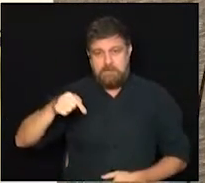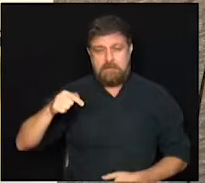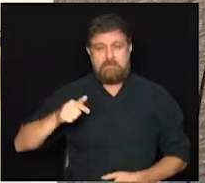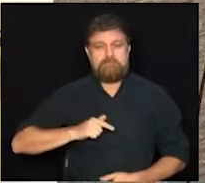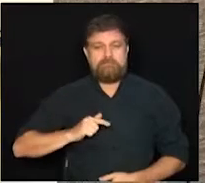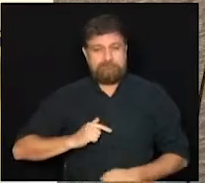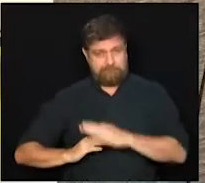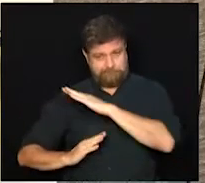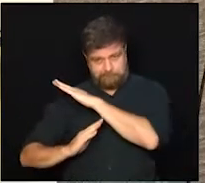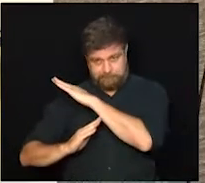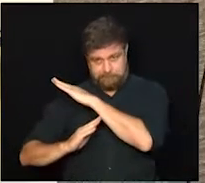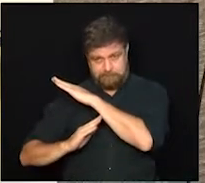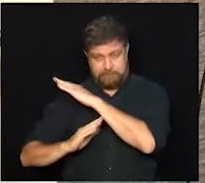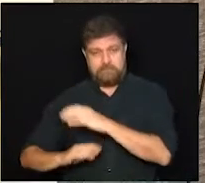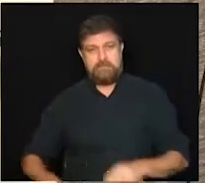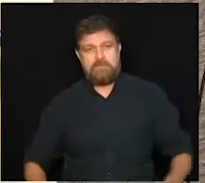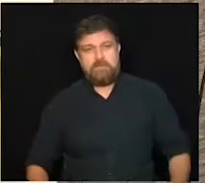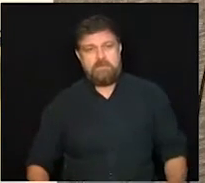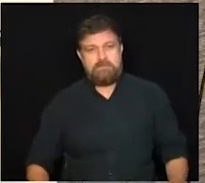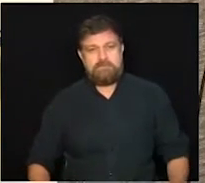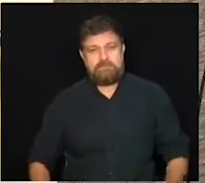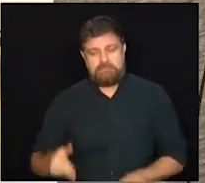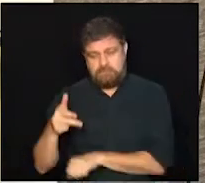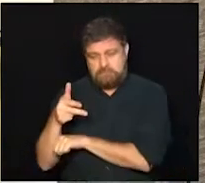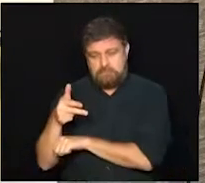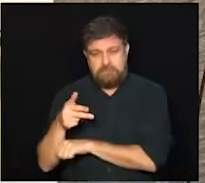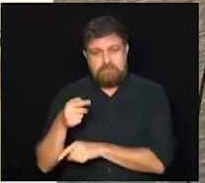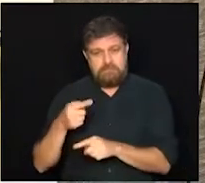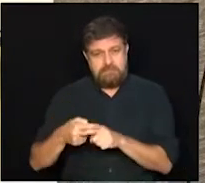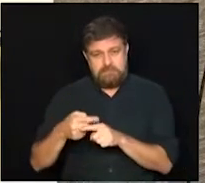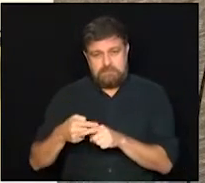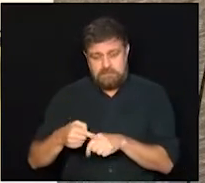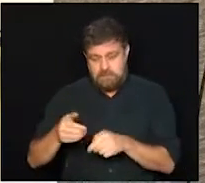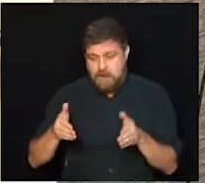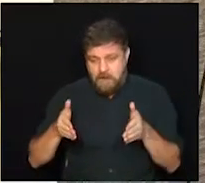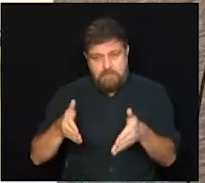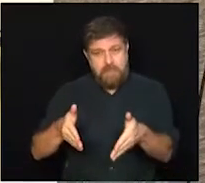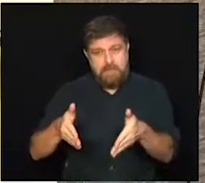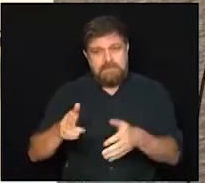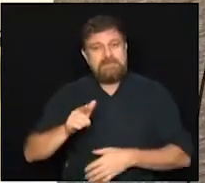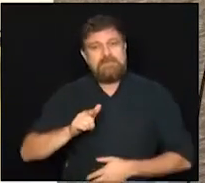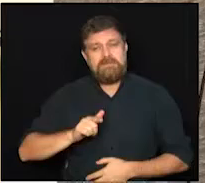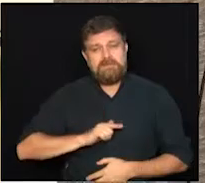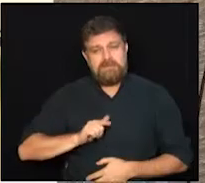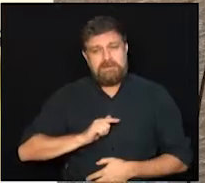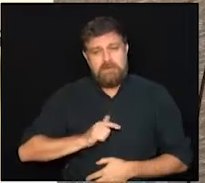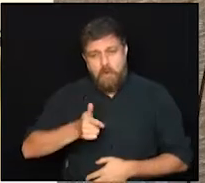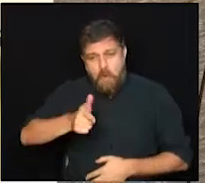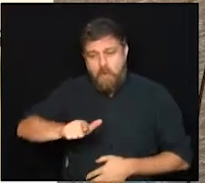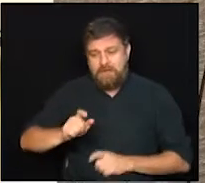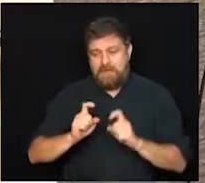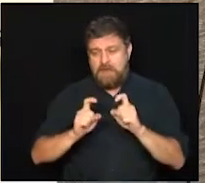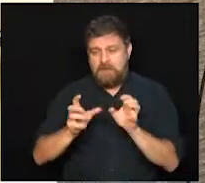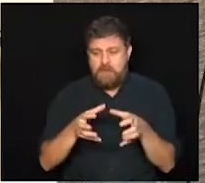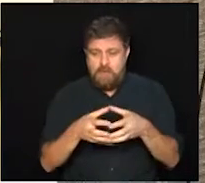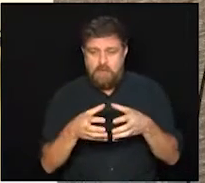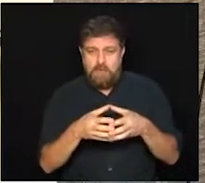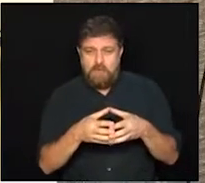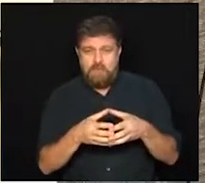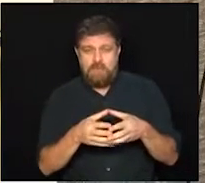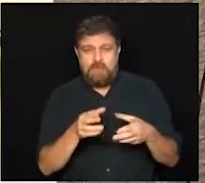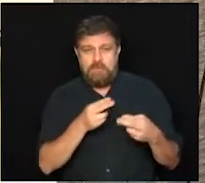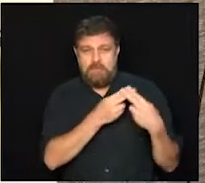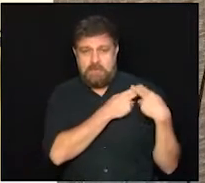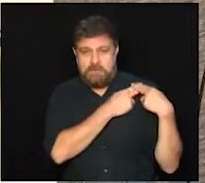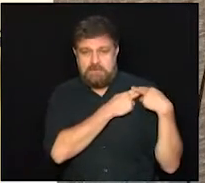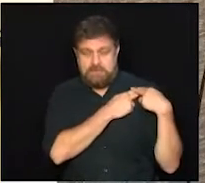Câmara Municipal de Campinas, porque daqui, dentro de instantes, terá início mais uma reunião da Comissão Permanente de